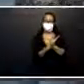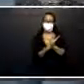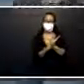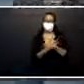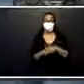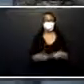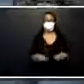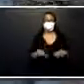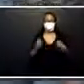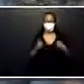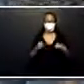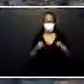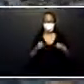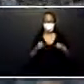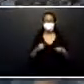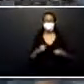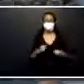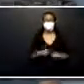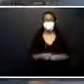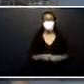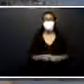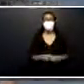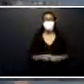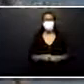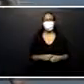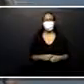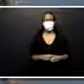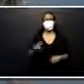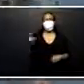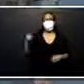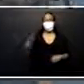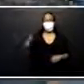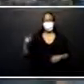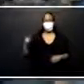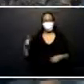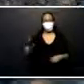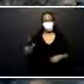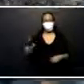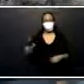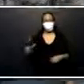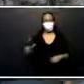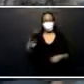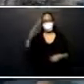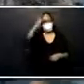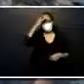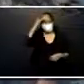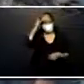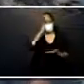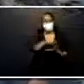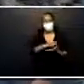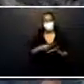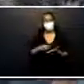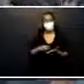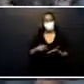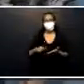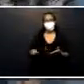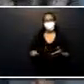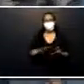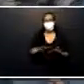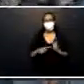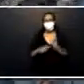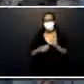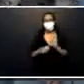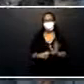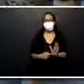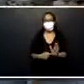não têm tal condição. Mais uma vez, de forma sábia e inteligente, ele faz a citação aí de